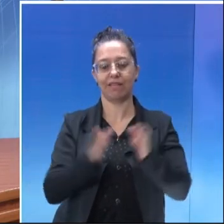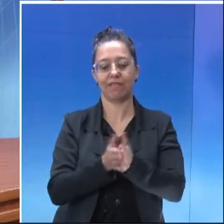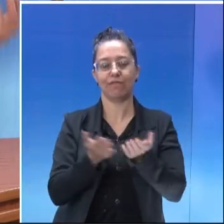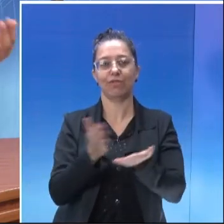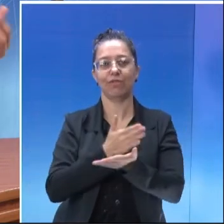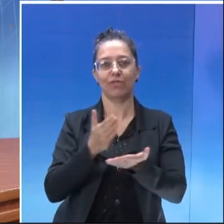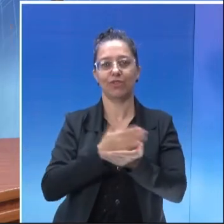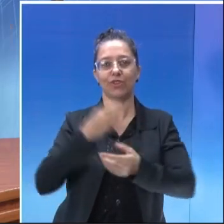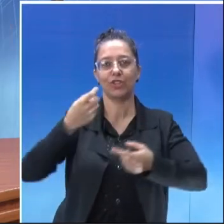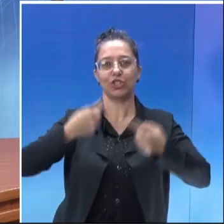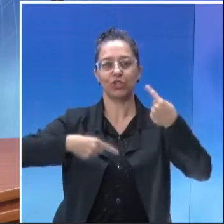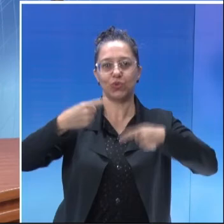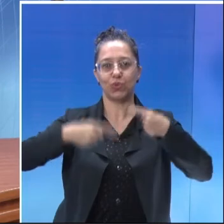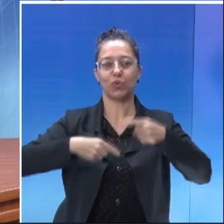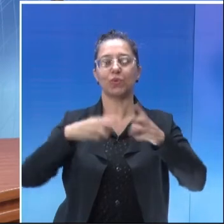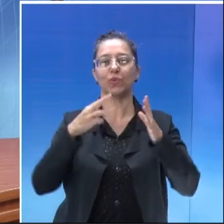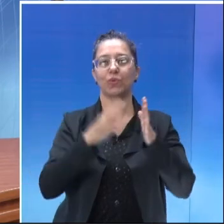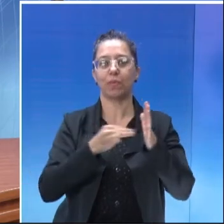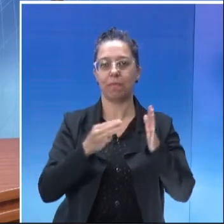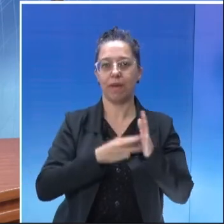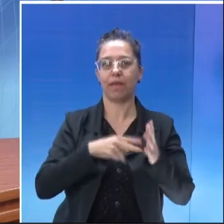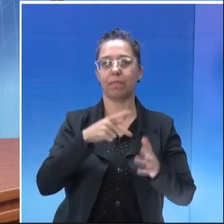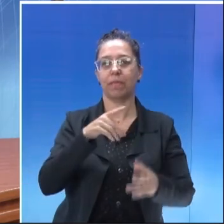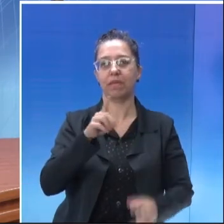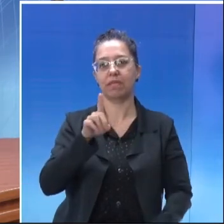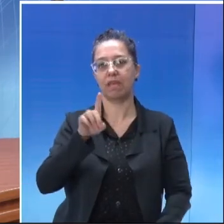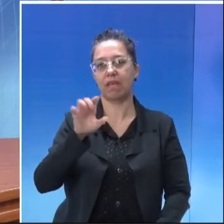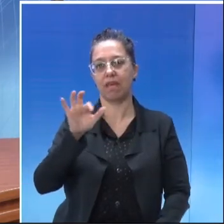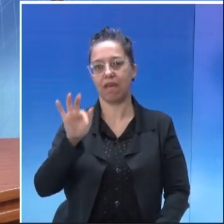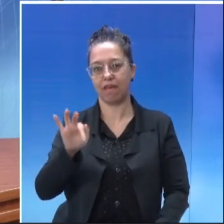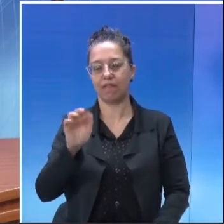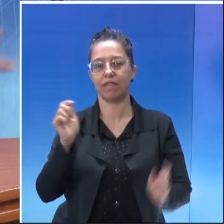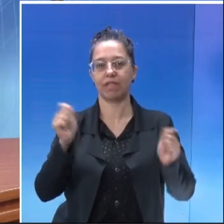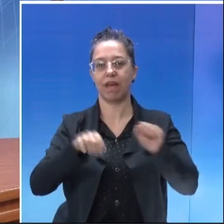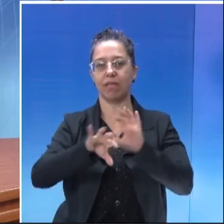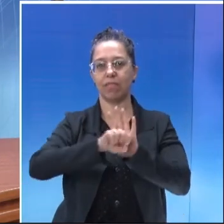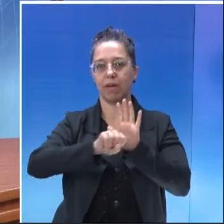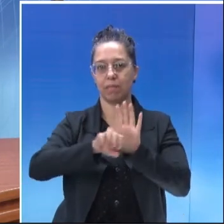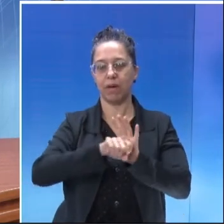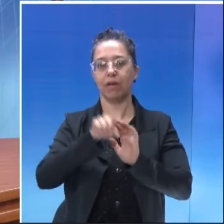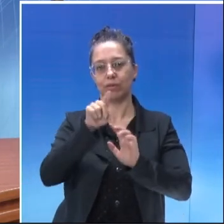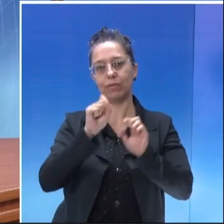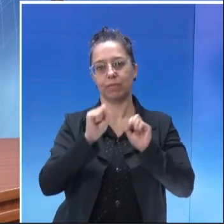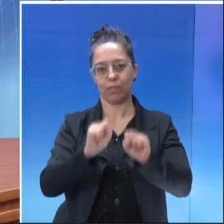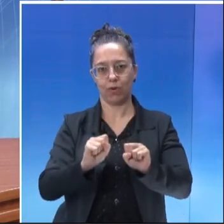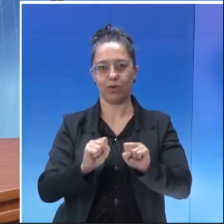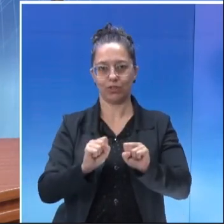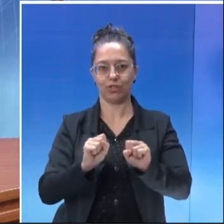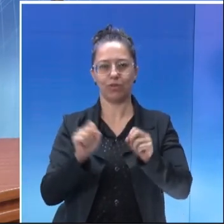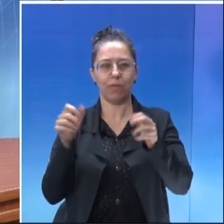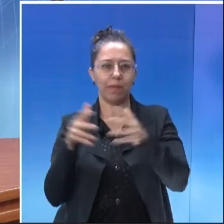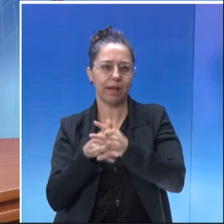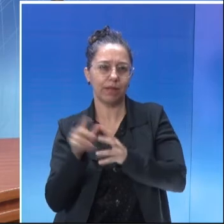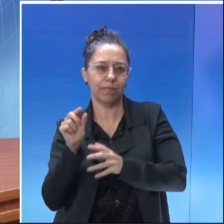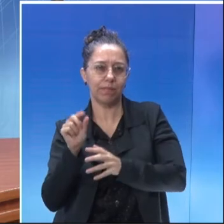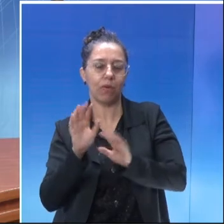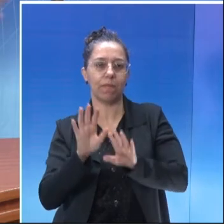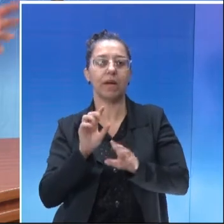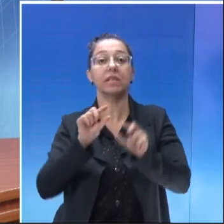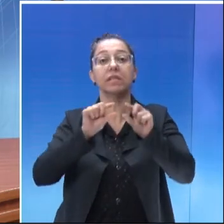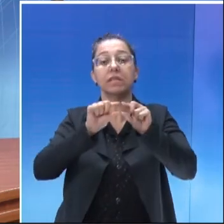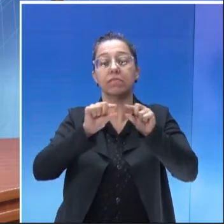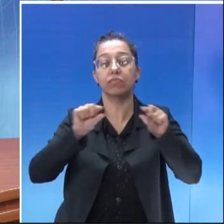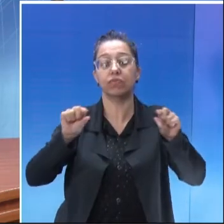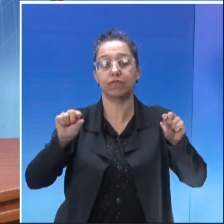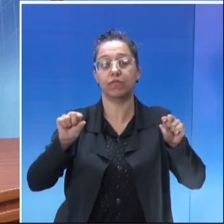esse livro O Discurso do Método, mais um para sua coleção de PDF e tudo mais. Leiam esse livro, ele é um pouco mais complicado,